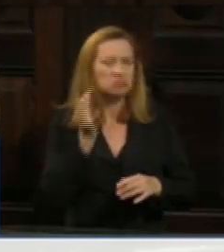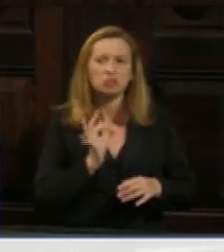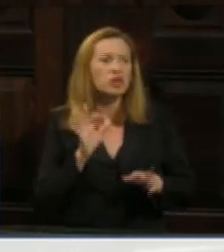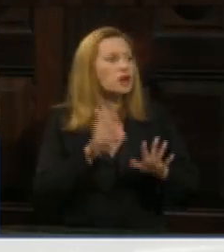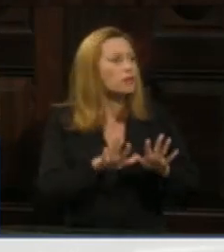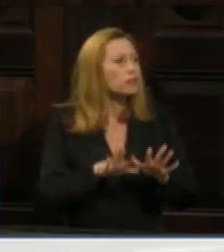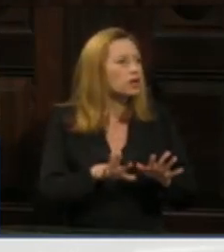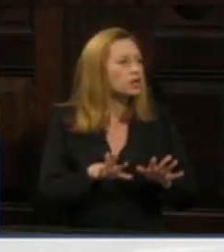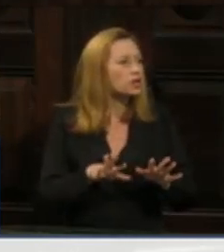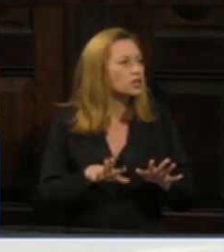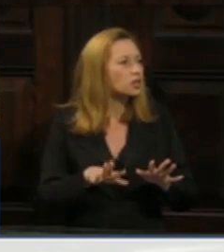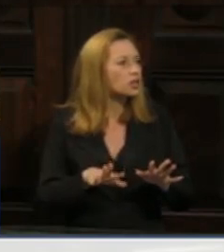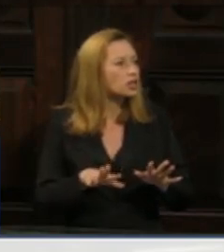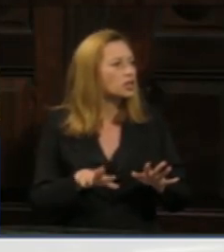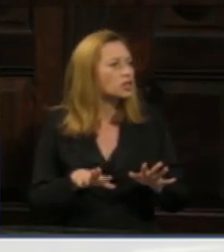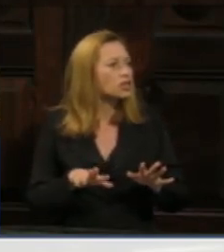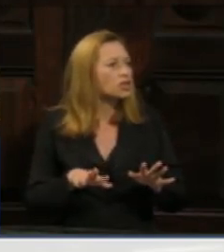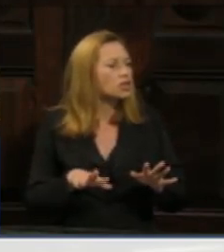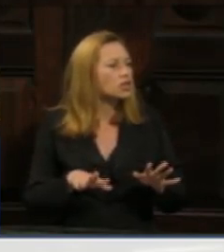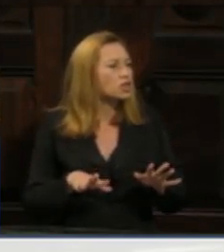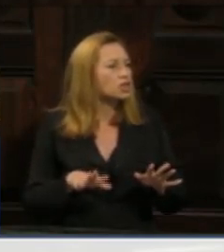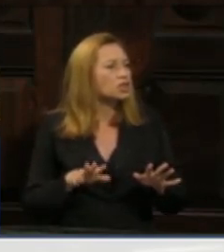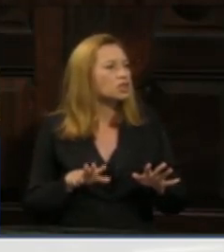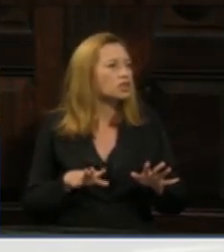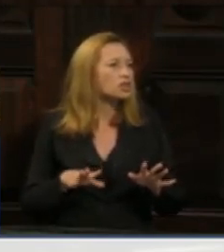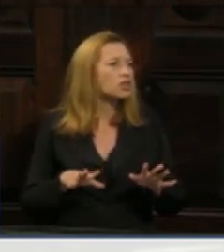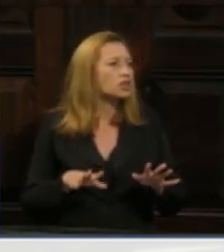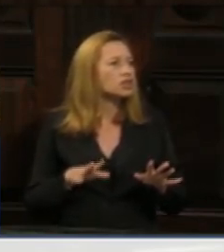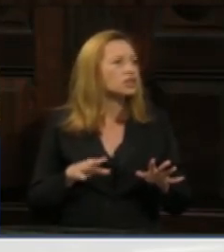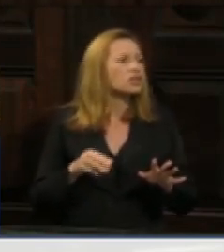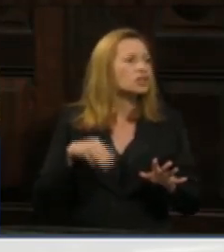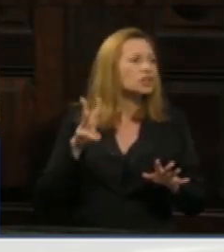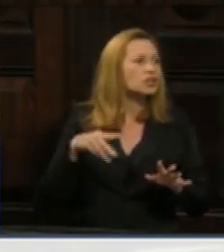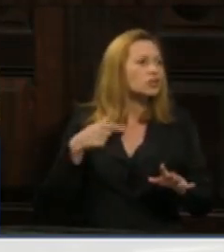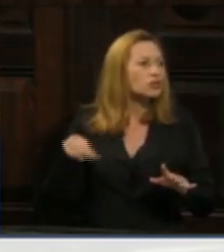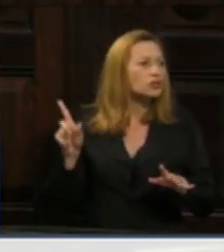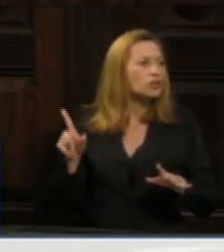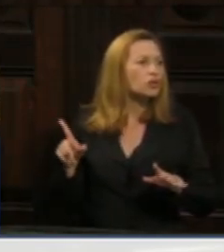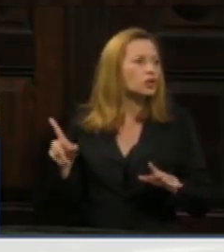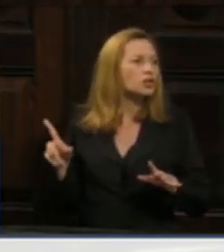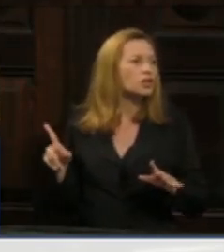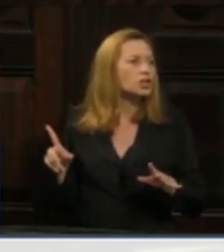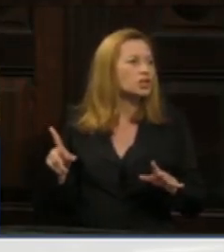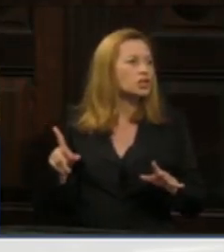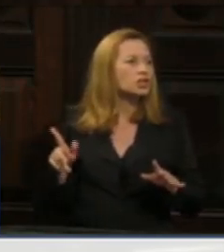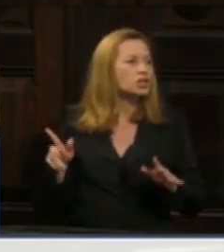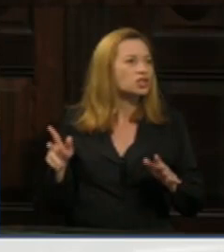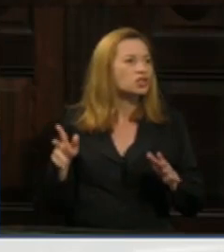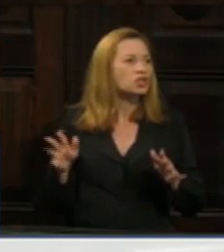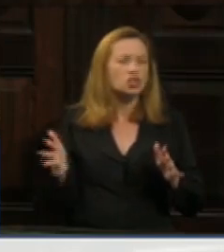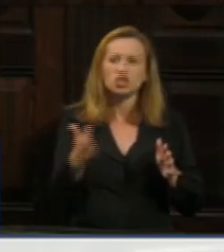proventos decorrentes do 13º salário, está uma movimentação de R$53 mil,